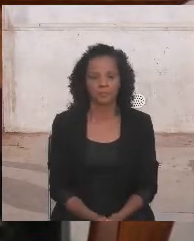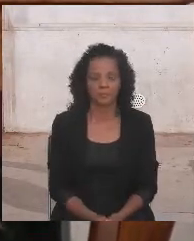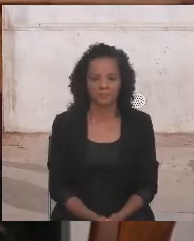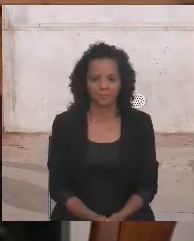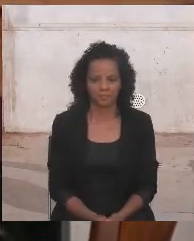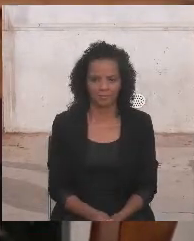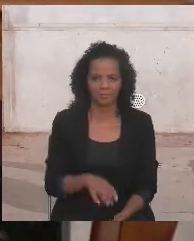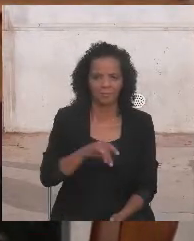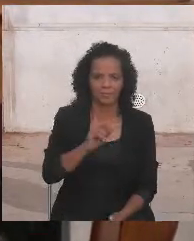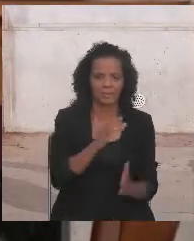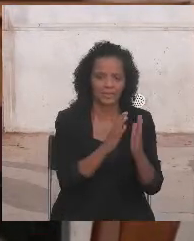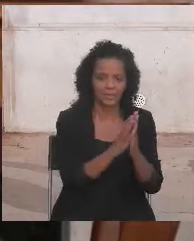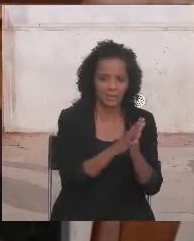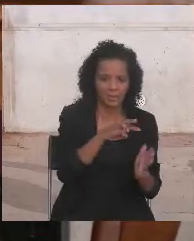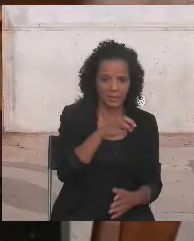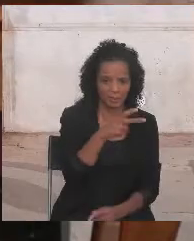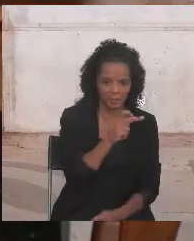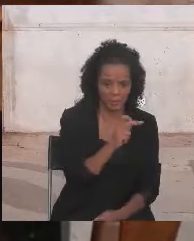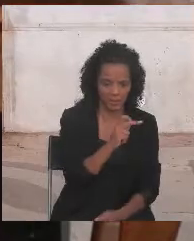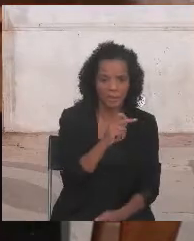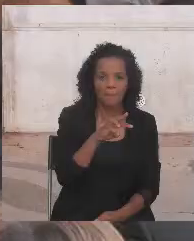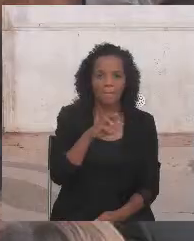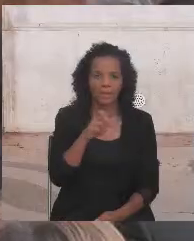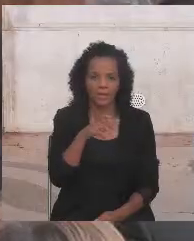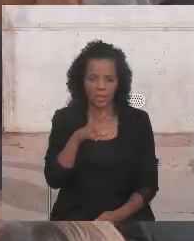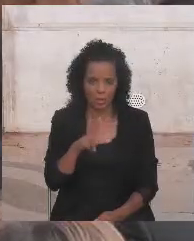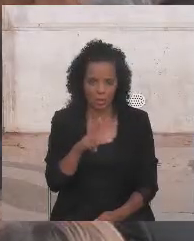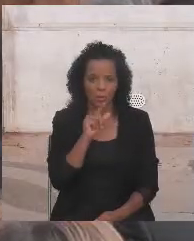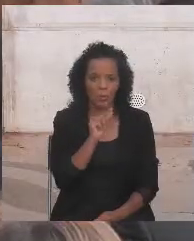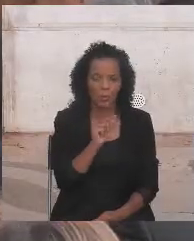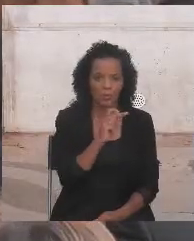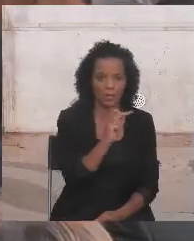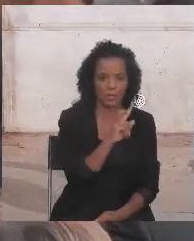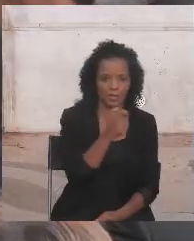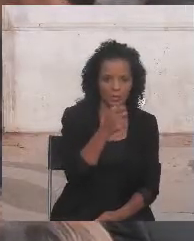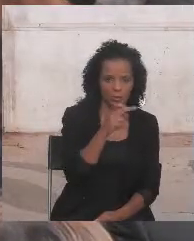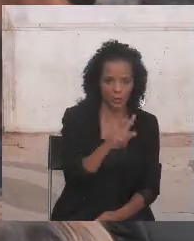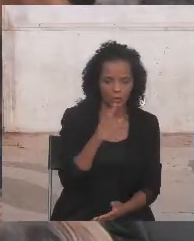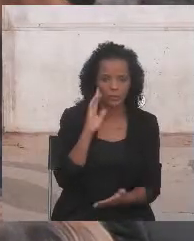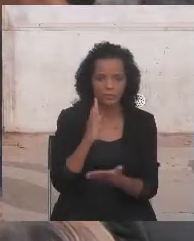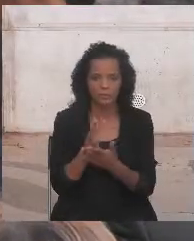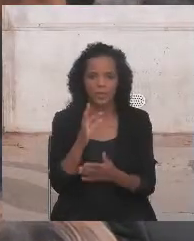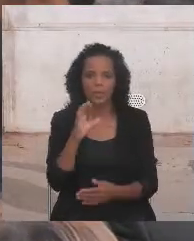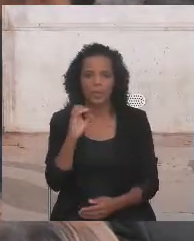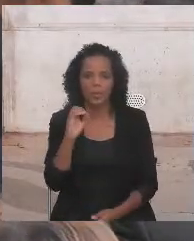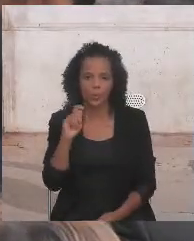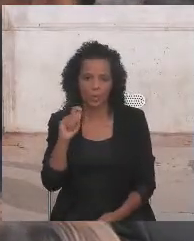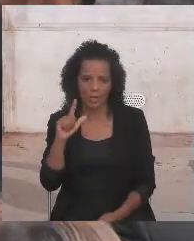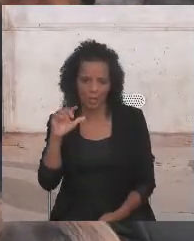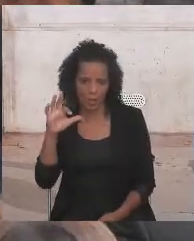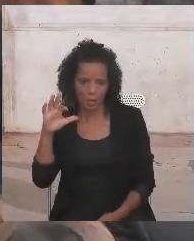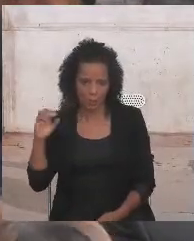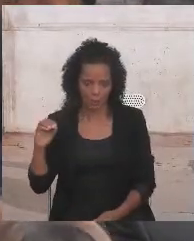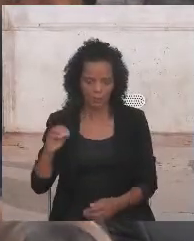Santa Maria Maior, Artur Miguel Claro da Fonseca Coelho.